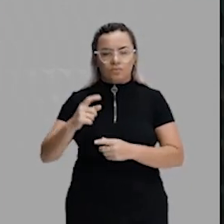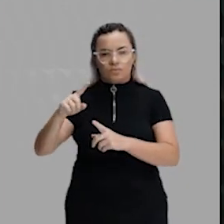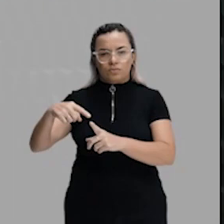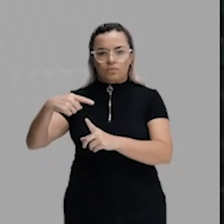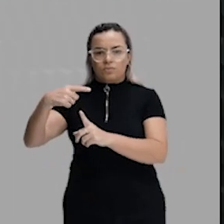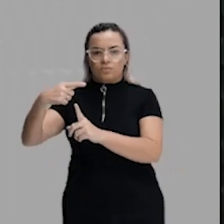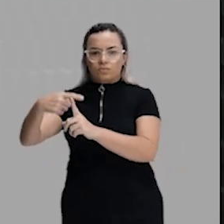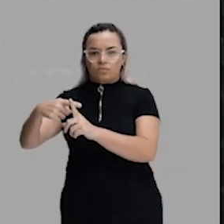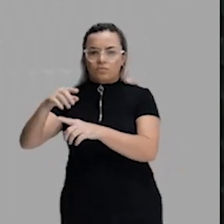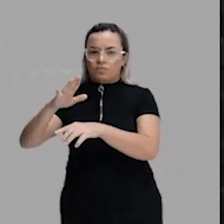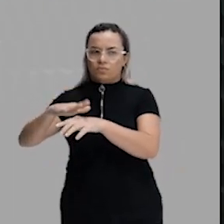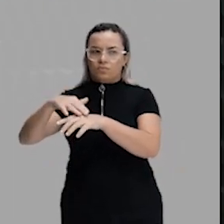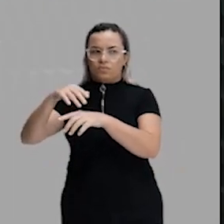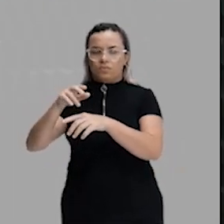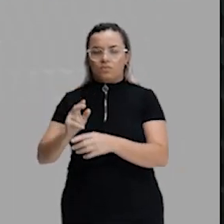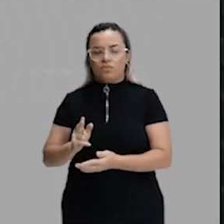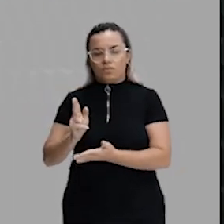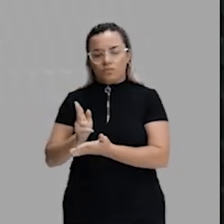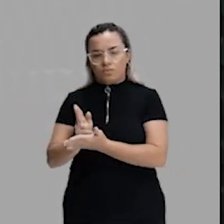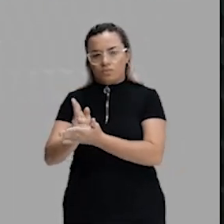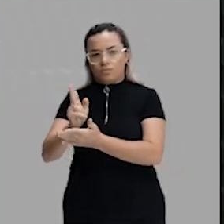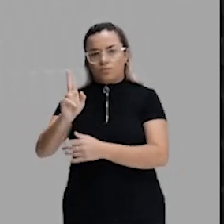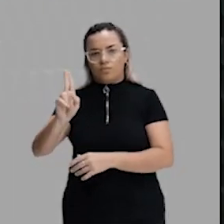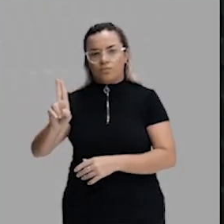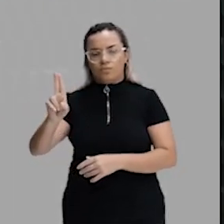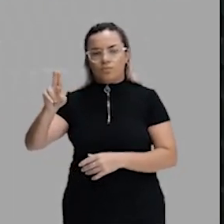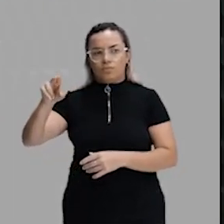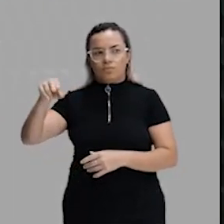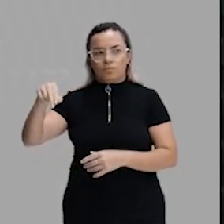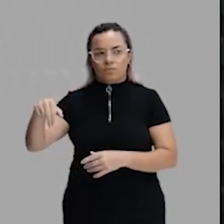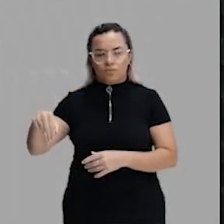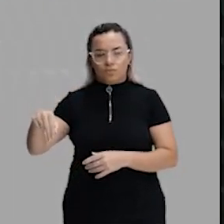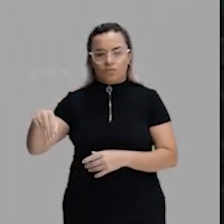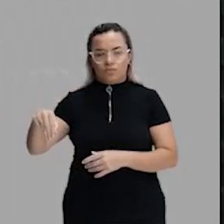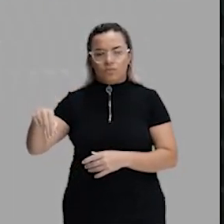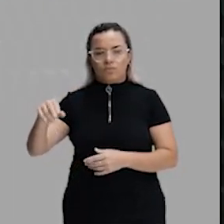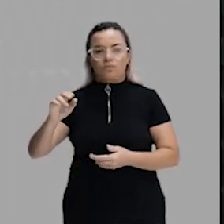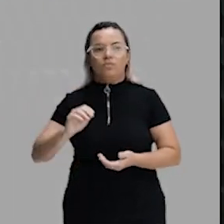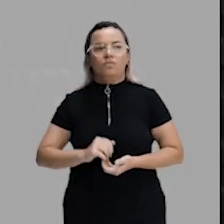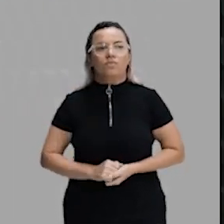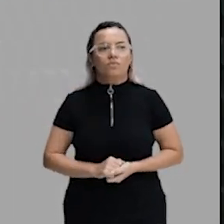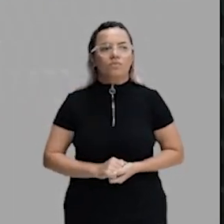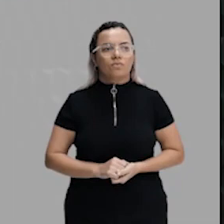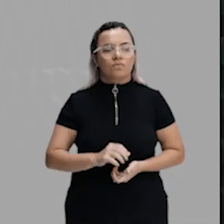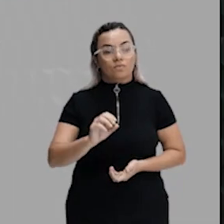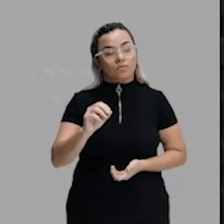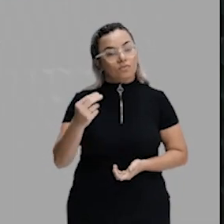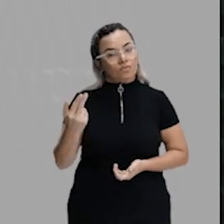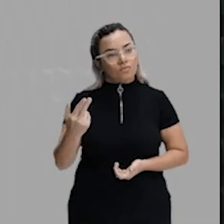maior, né? Então vai até a DDP-N, né? Ou